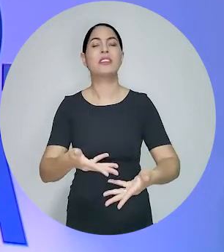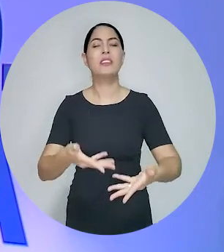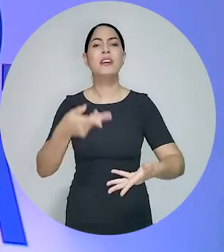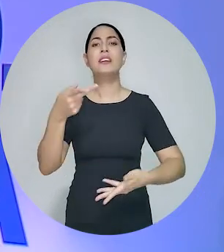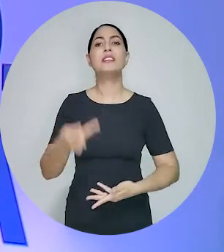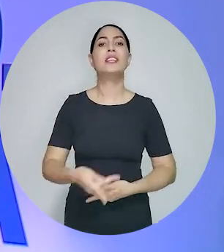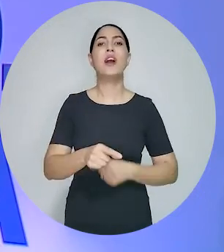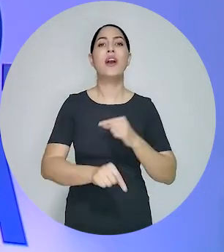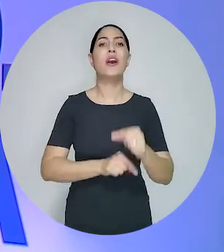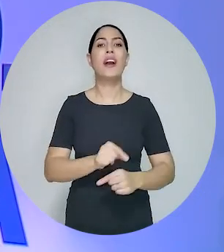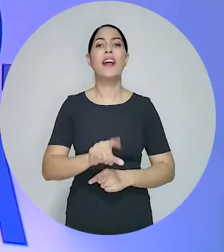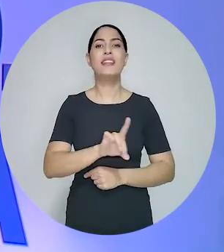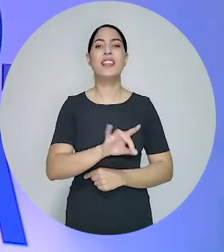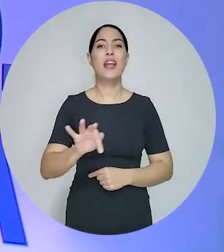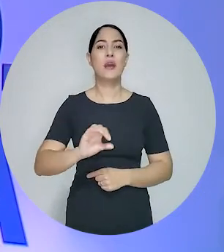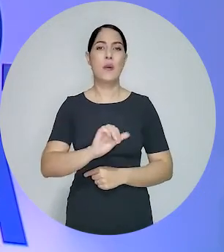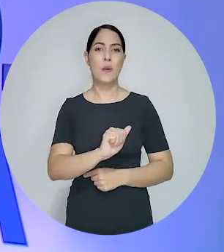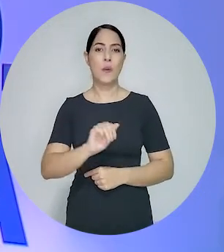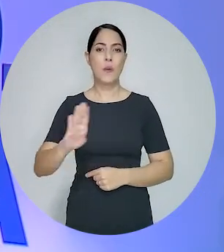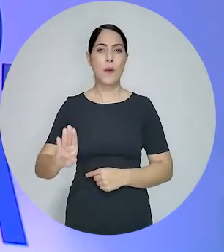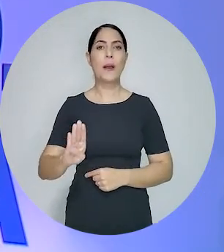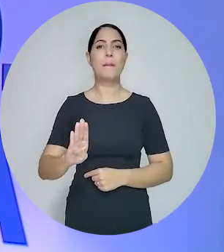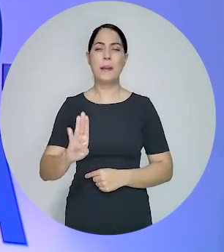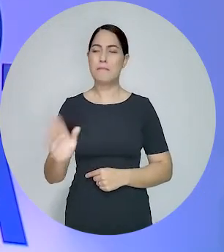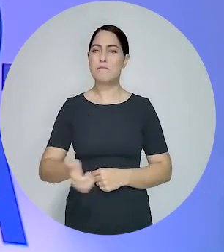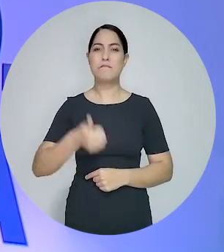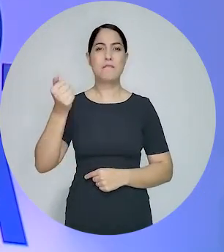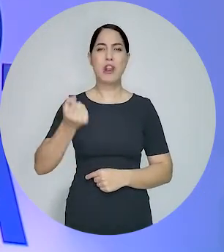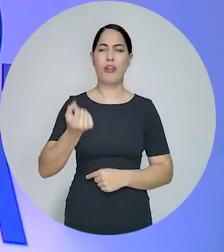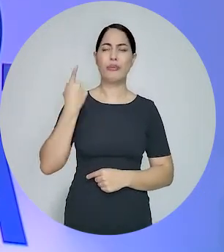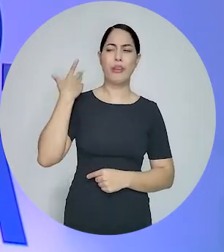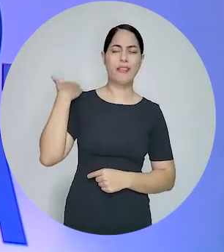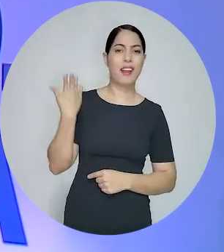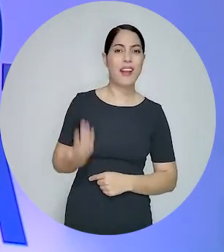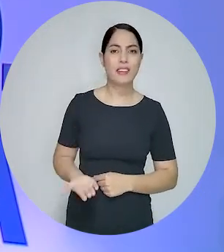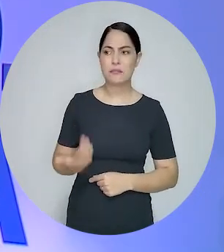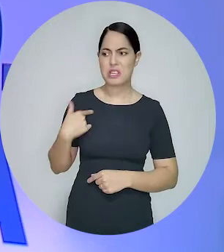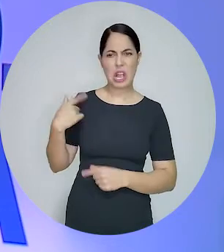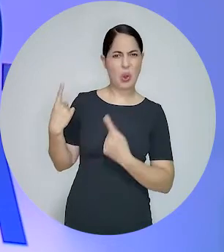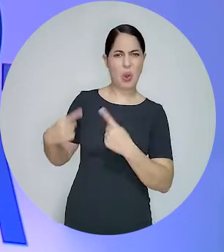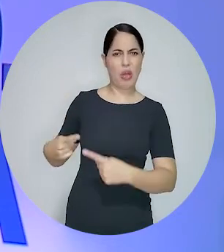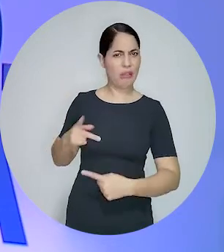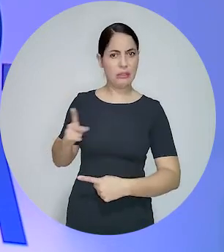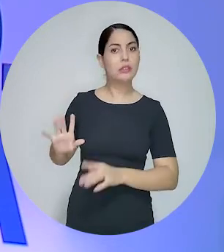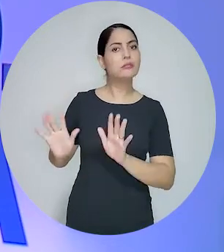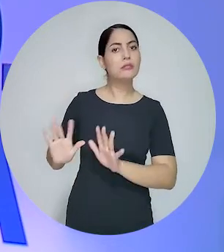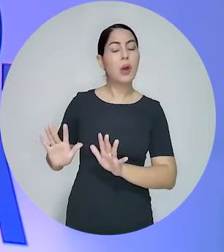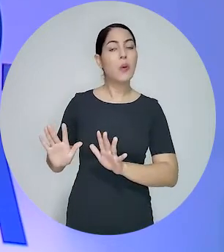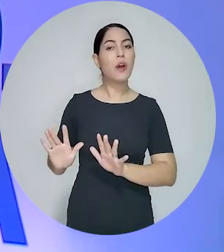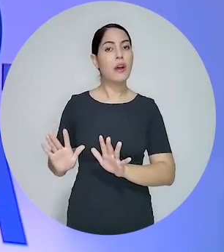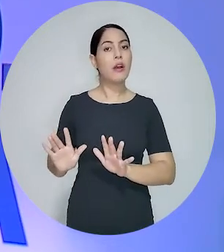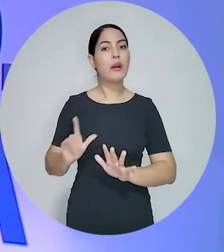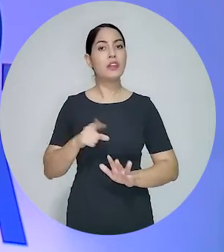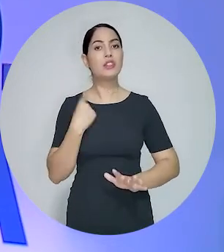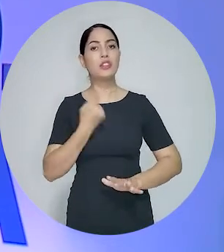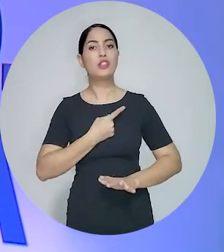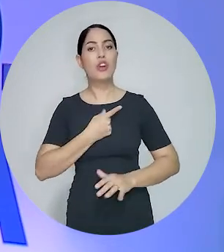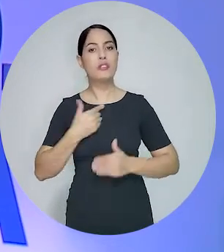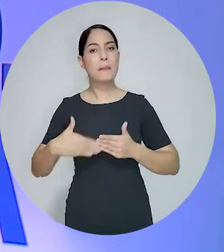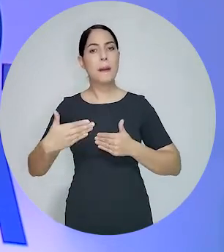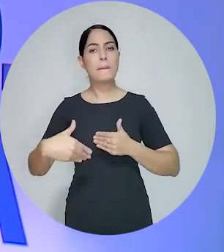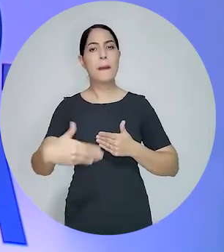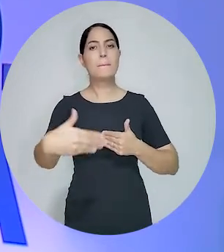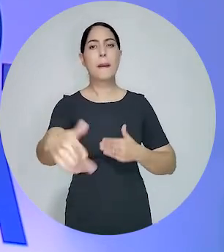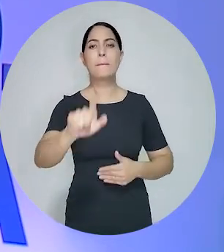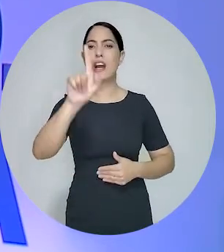mostra realmente o que é a nossa casa hoje, uma casa muito melhor do que a que nós pegamos 3 anos atrás, e isso não é qualquer tipo de crítica aos presidentes anteriores,